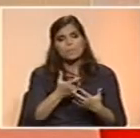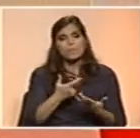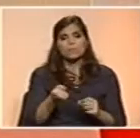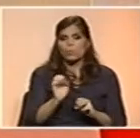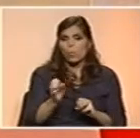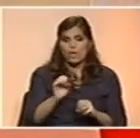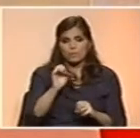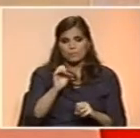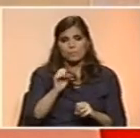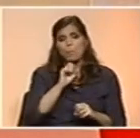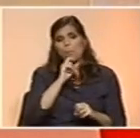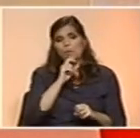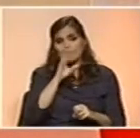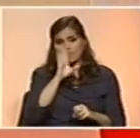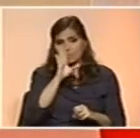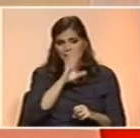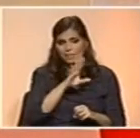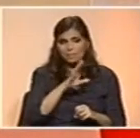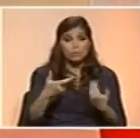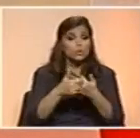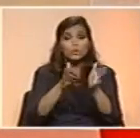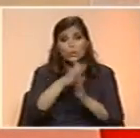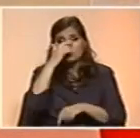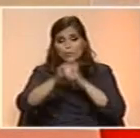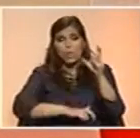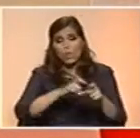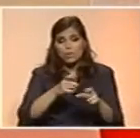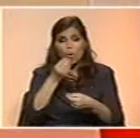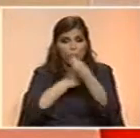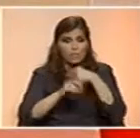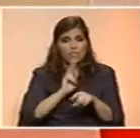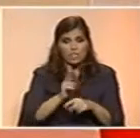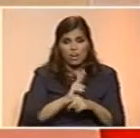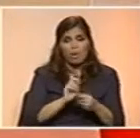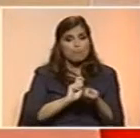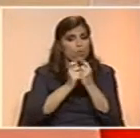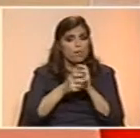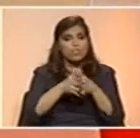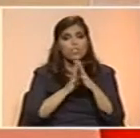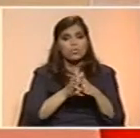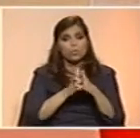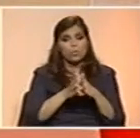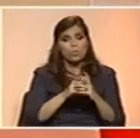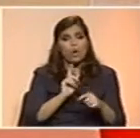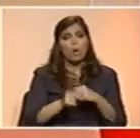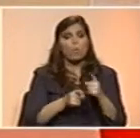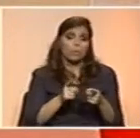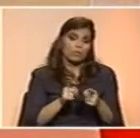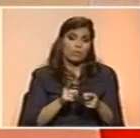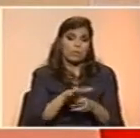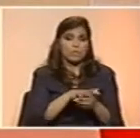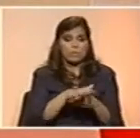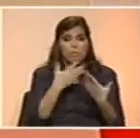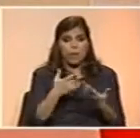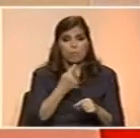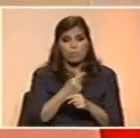imaginássemos uma adesão maciça a um regime vegetariano, era uma alteração da estrutura daquilo que é a produção agrícola. Porque iríamos deixar de